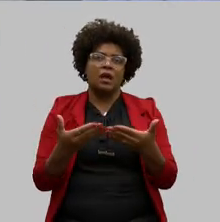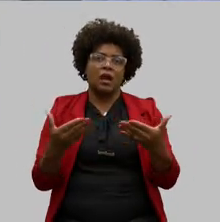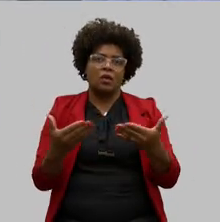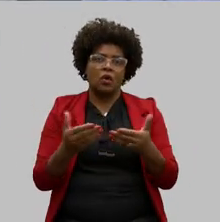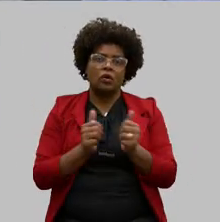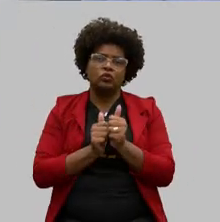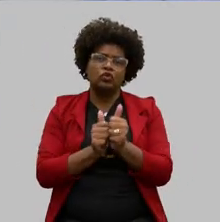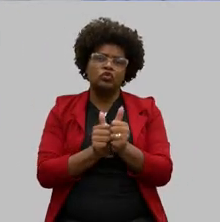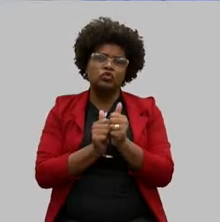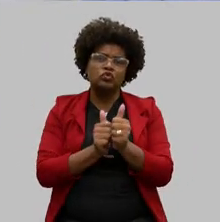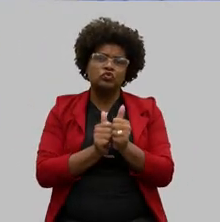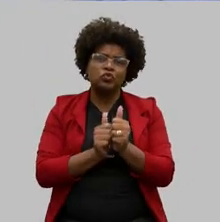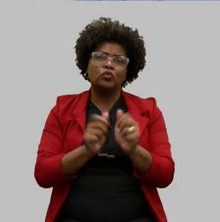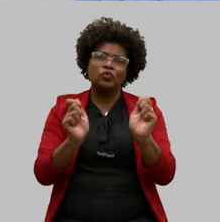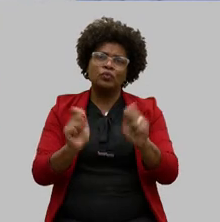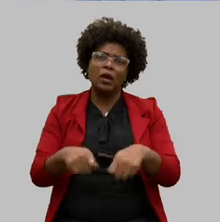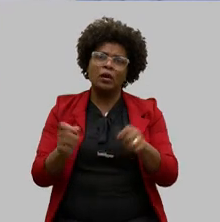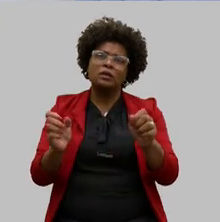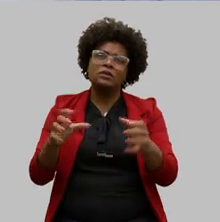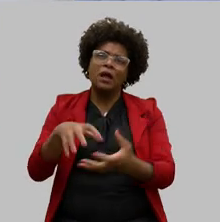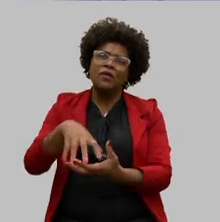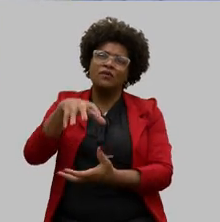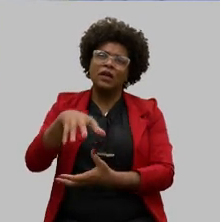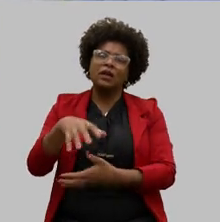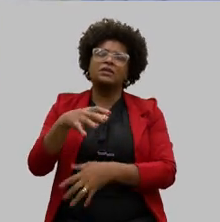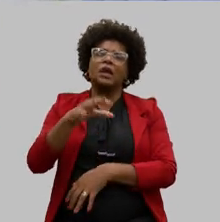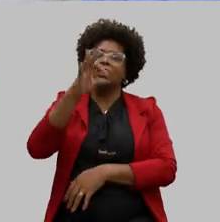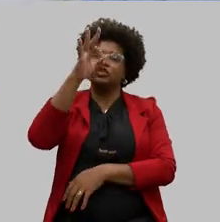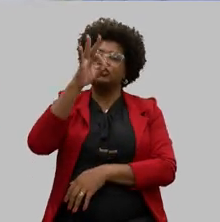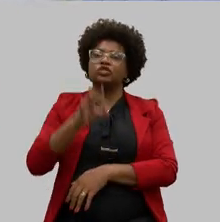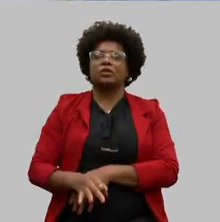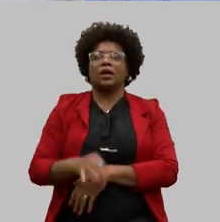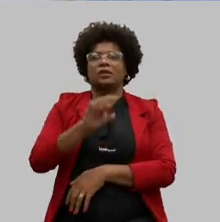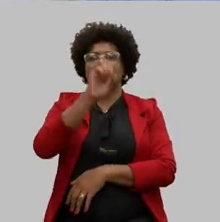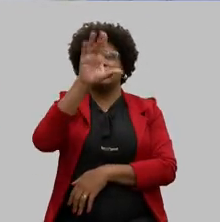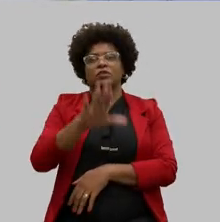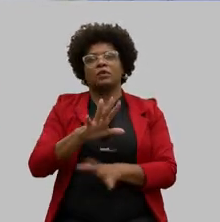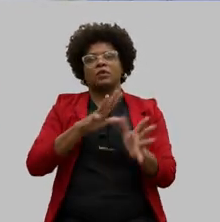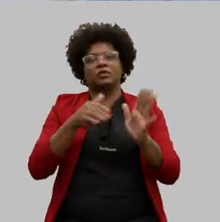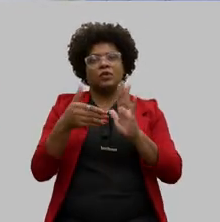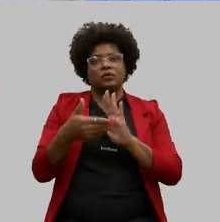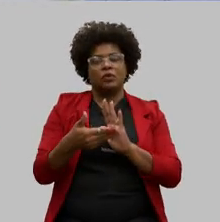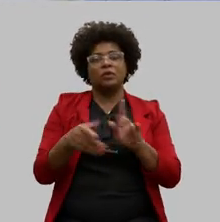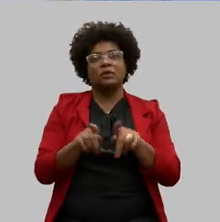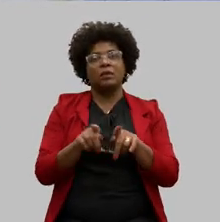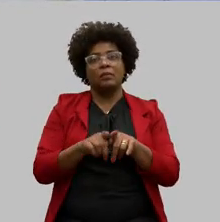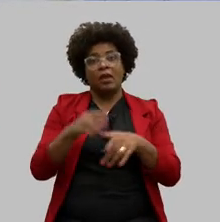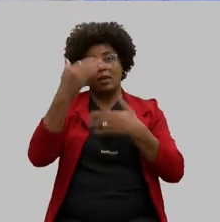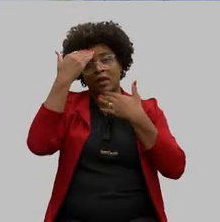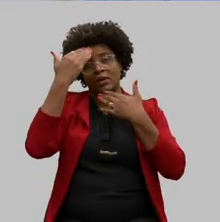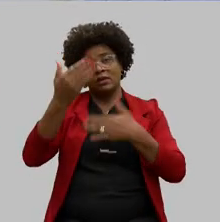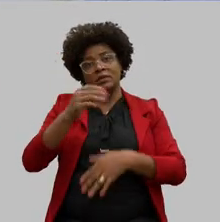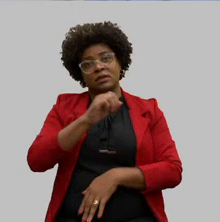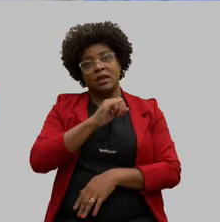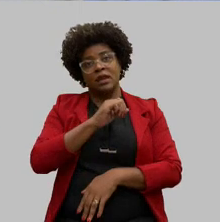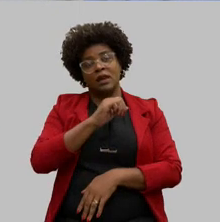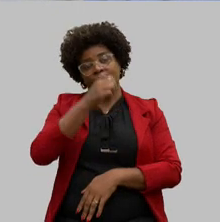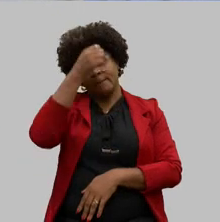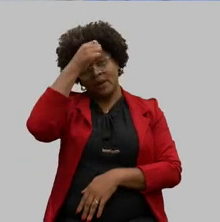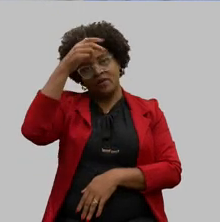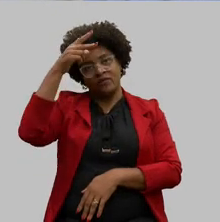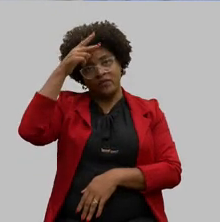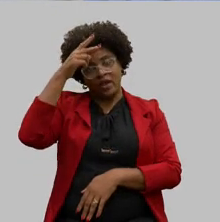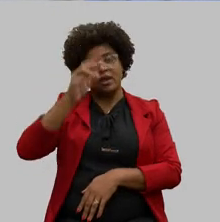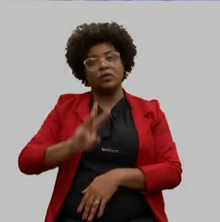envelhecermos com dignidade Deus abençoe a todos e ainda agradecer ao prefeito Alace a pedido da Terezinha de